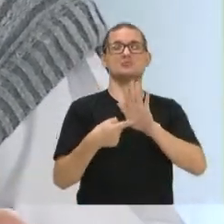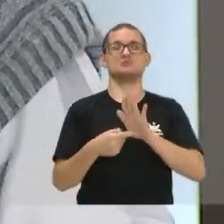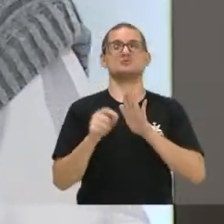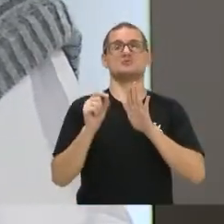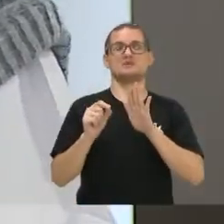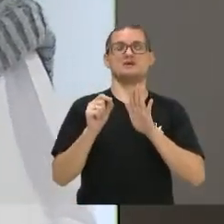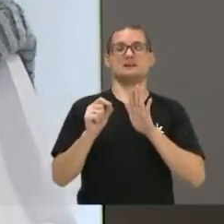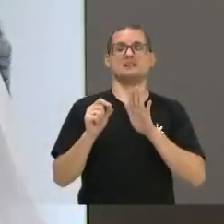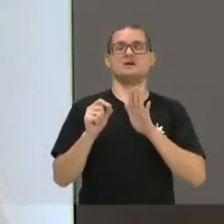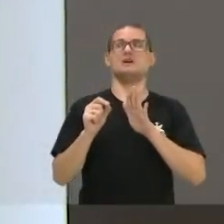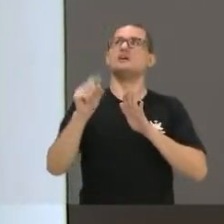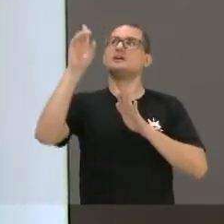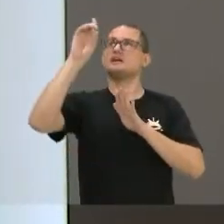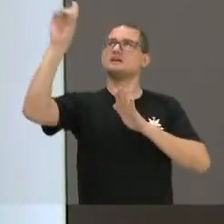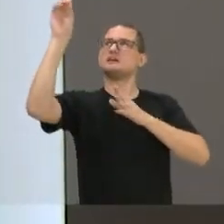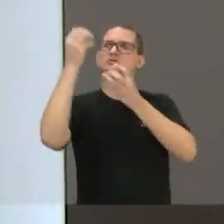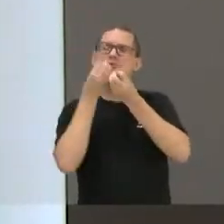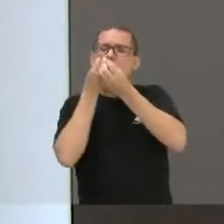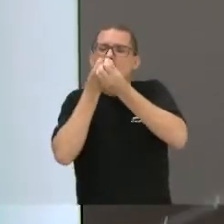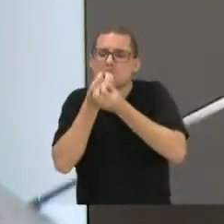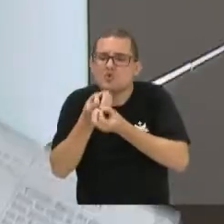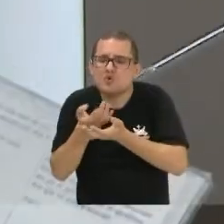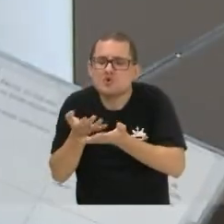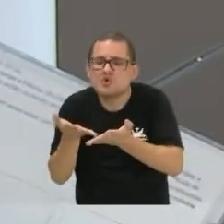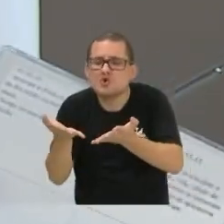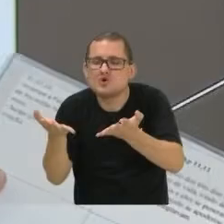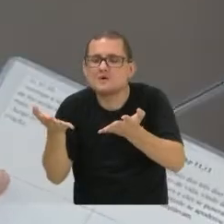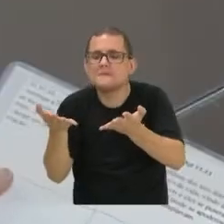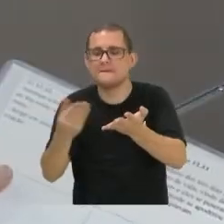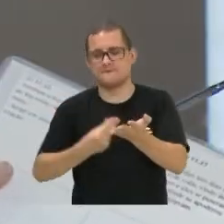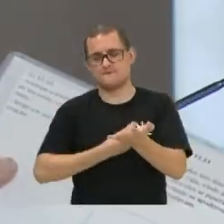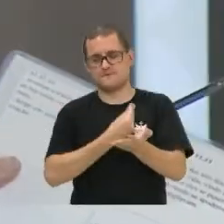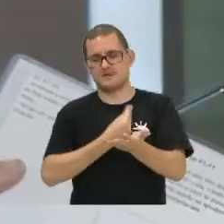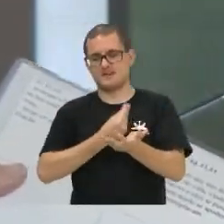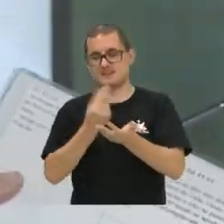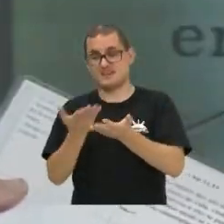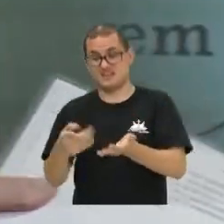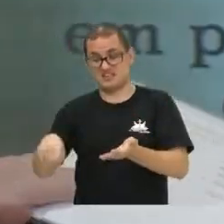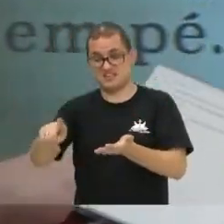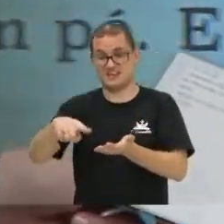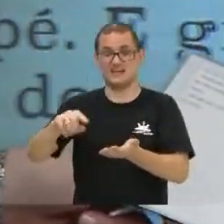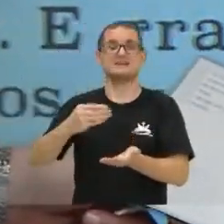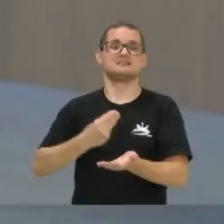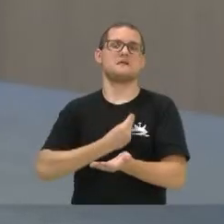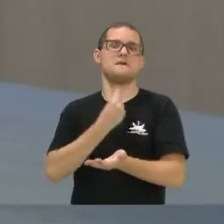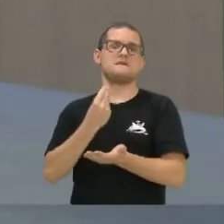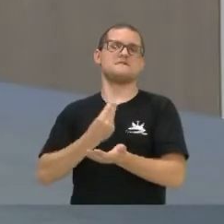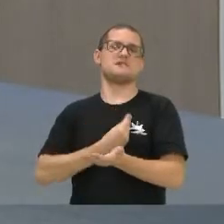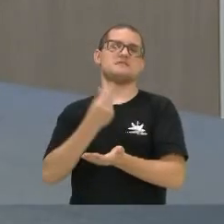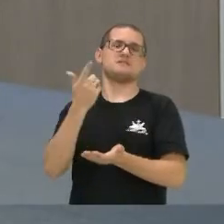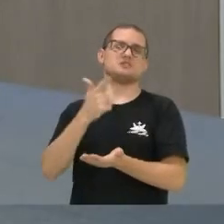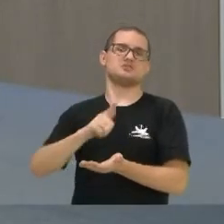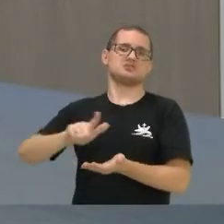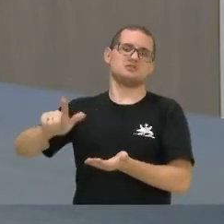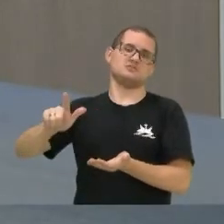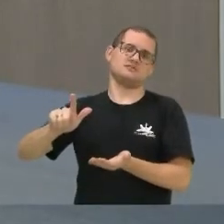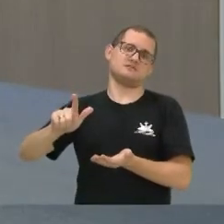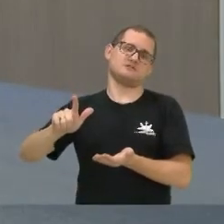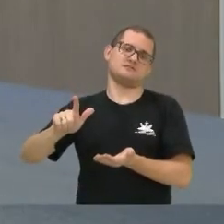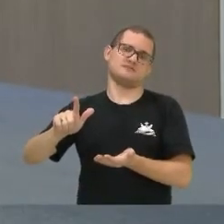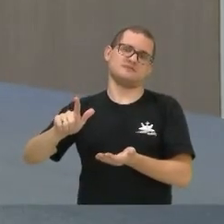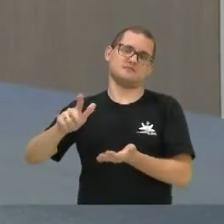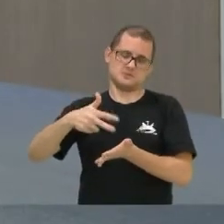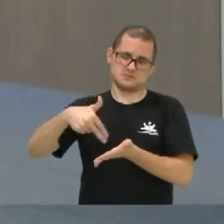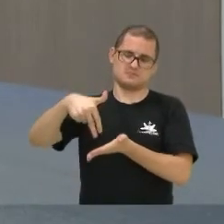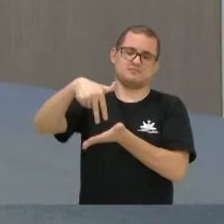cenário onde um sopro de vida de deus faz recordar penetrou sus e ele